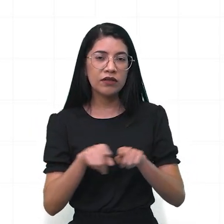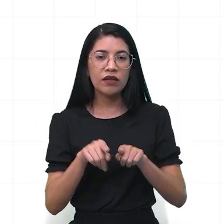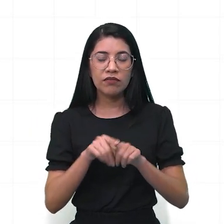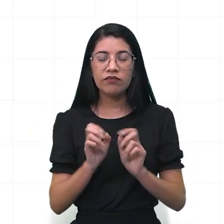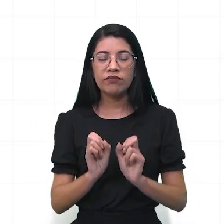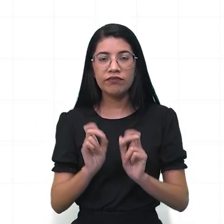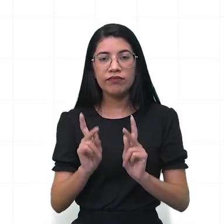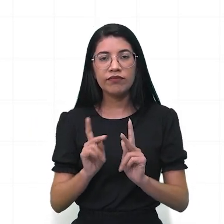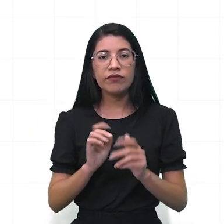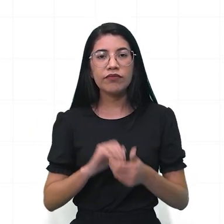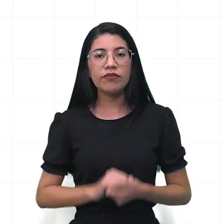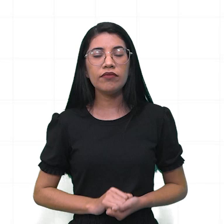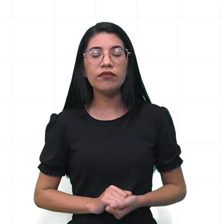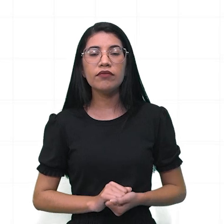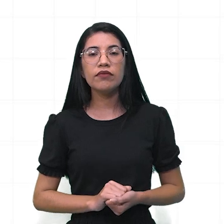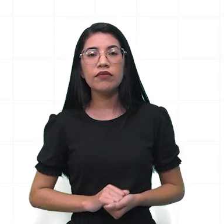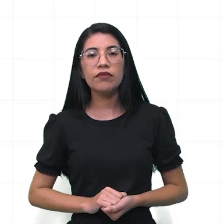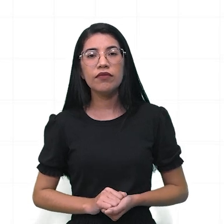tá?